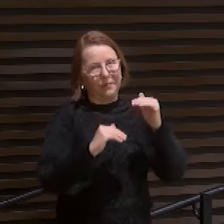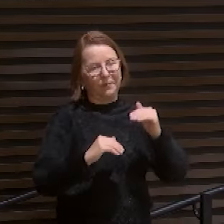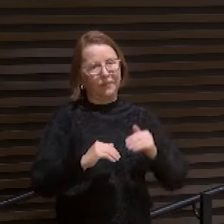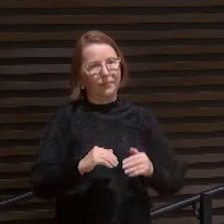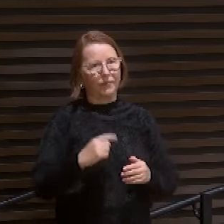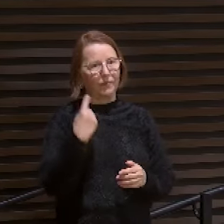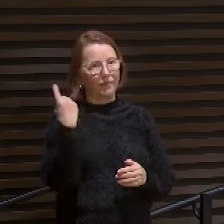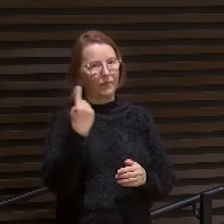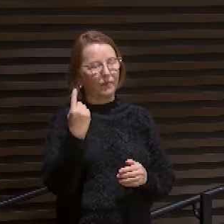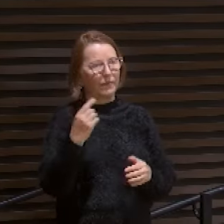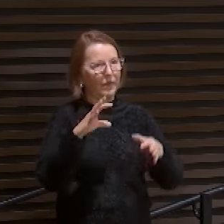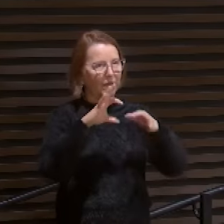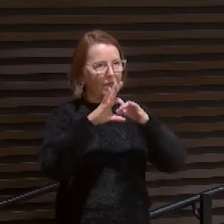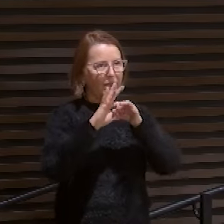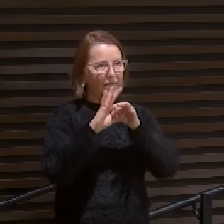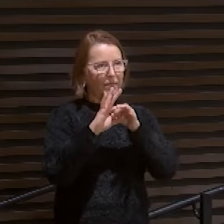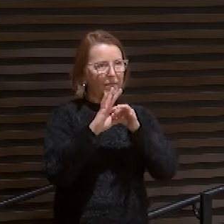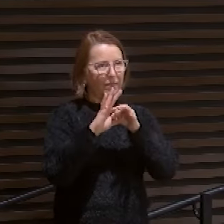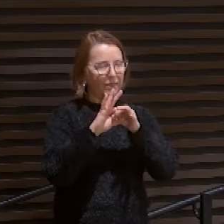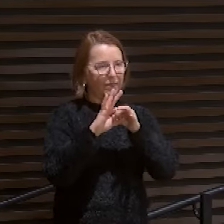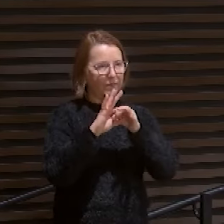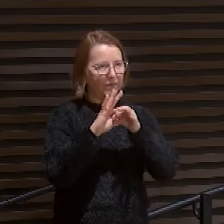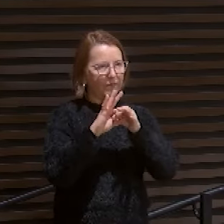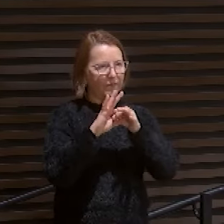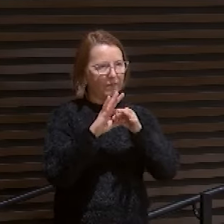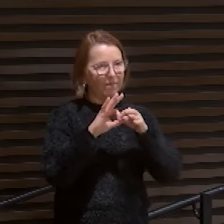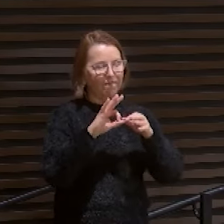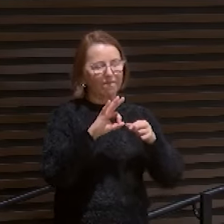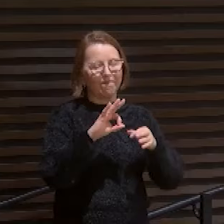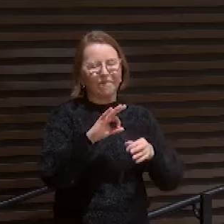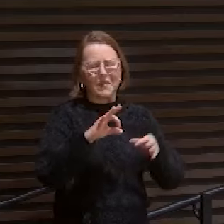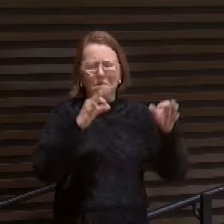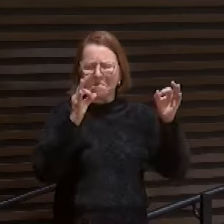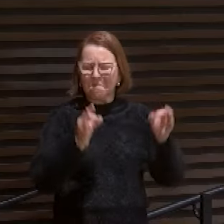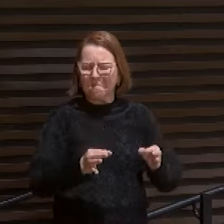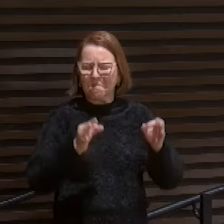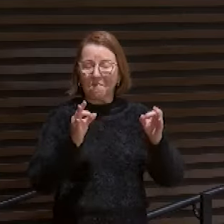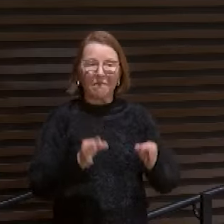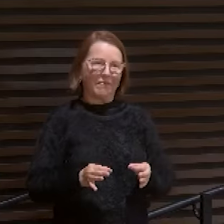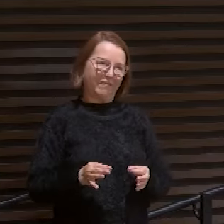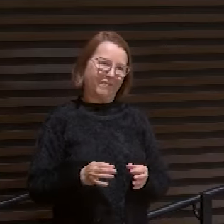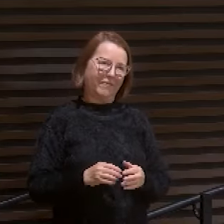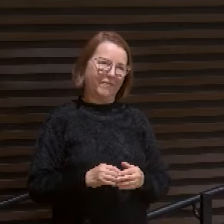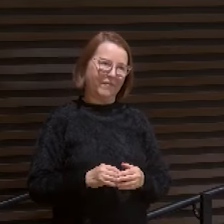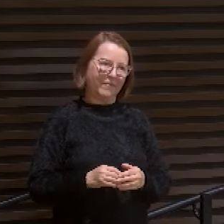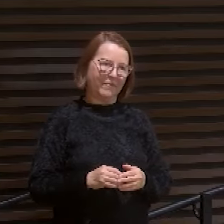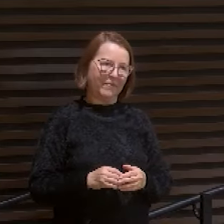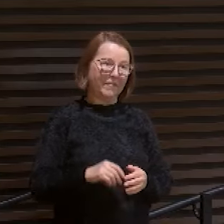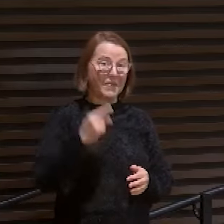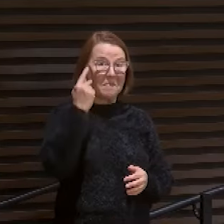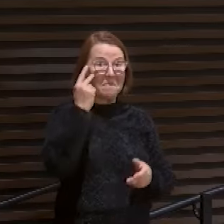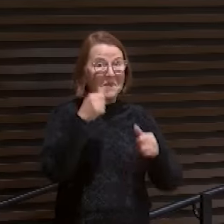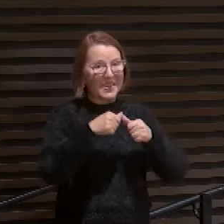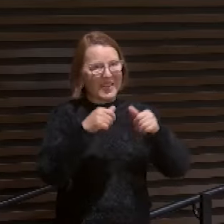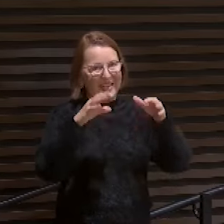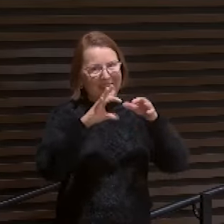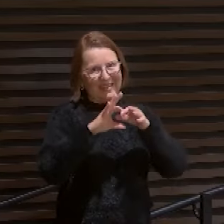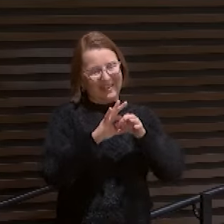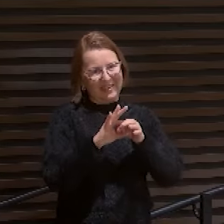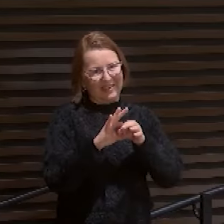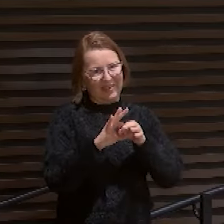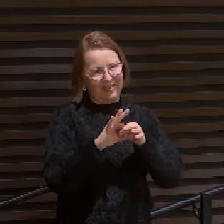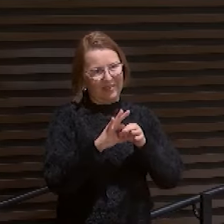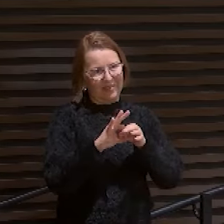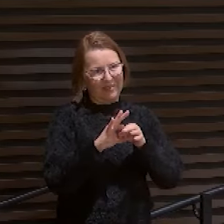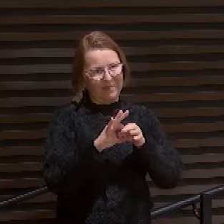uma aliança sem defeito. Para que essa aliança